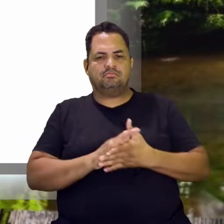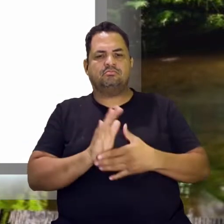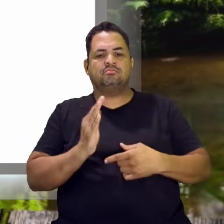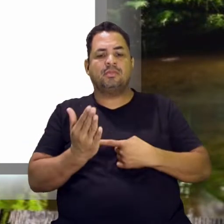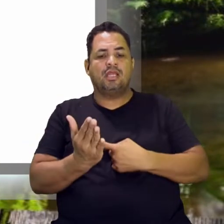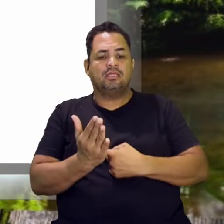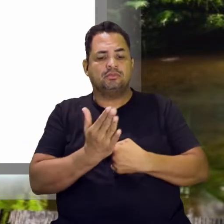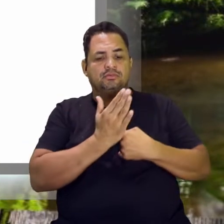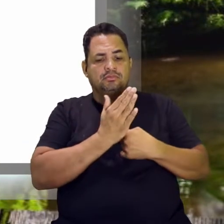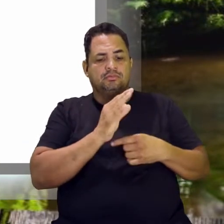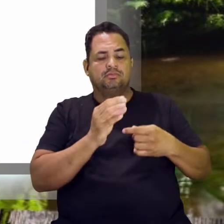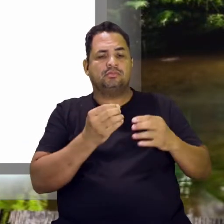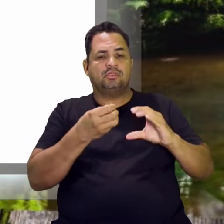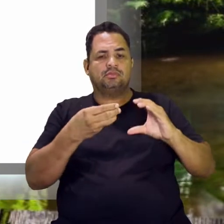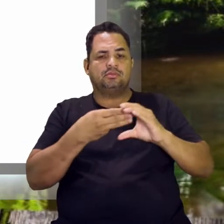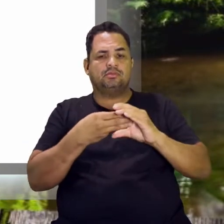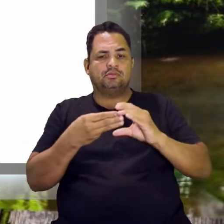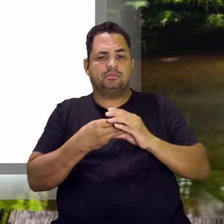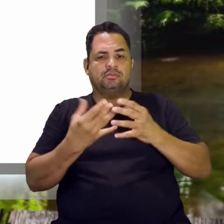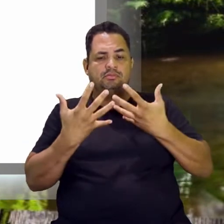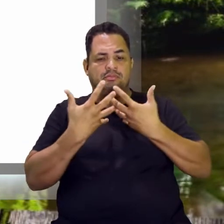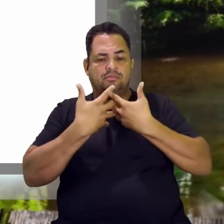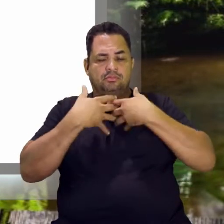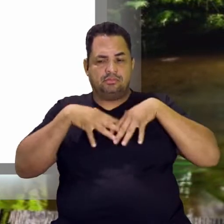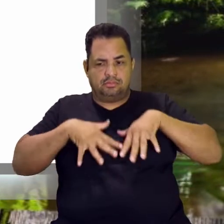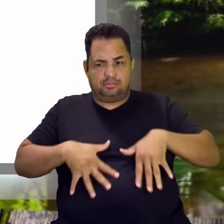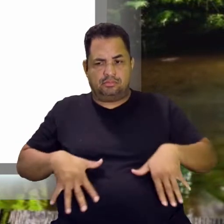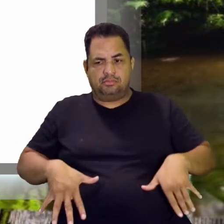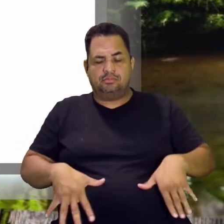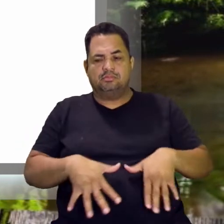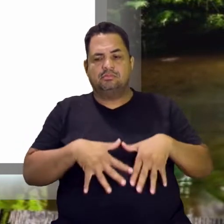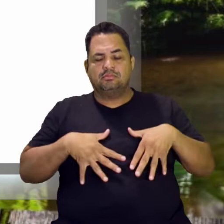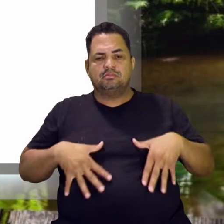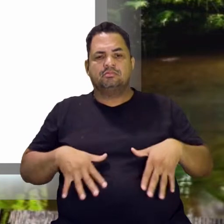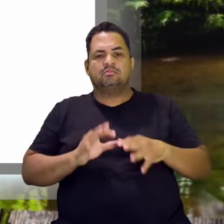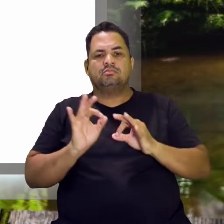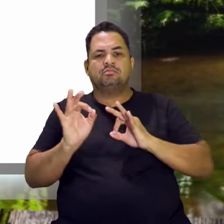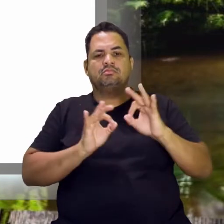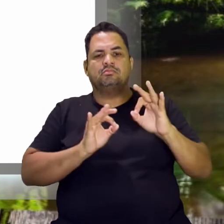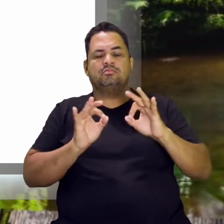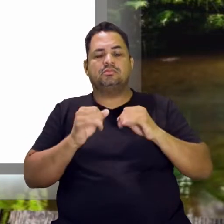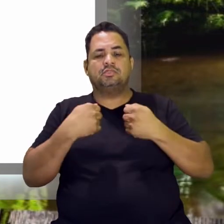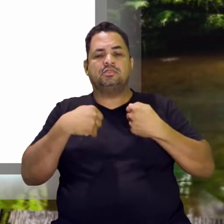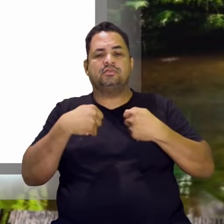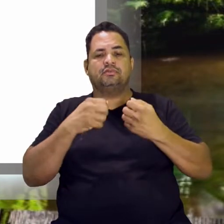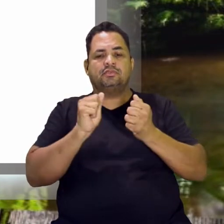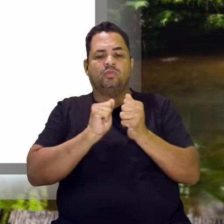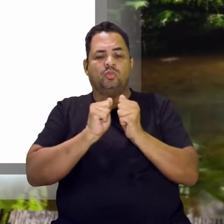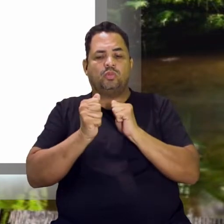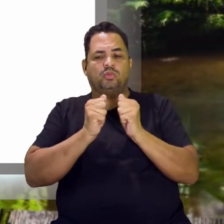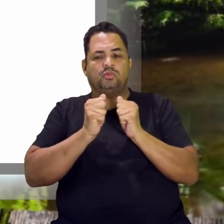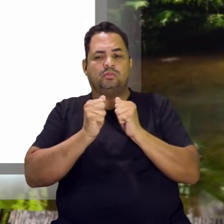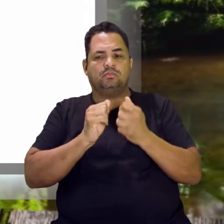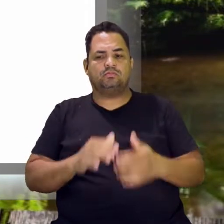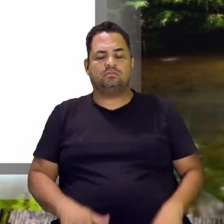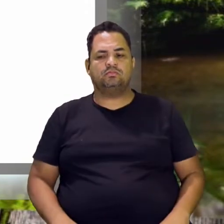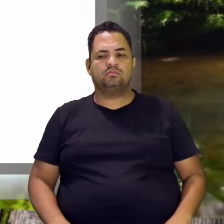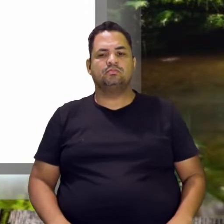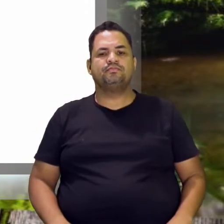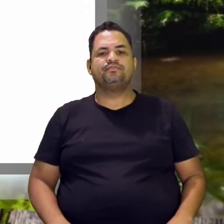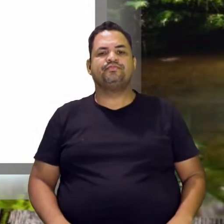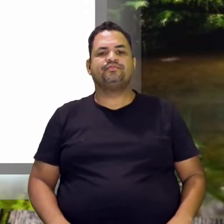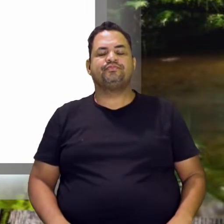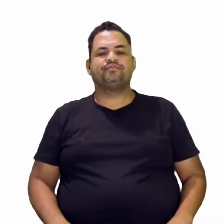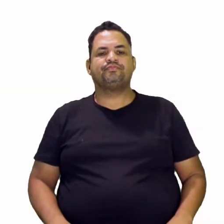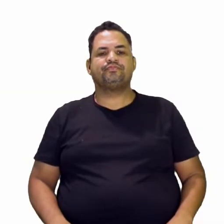e o nosso metabolismo. Então, eles precisam estar ali. O que a gente precisa fazer é um controle, certinho? Olha lá para a